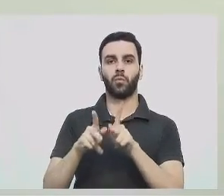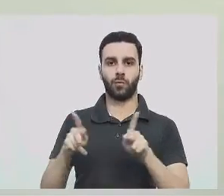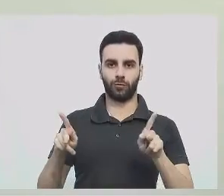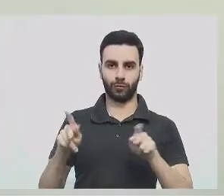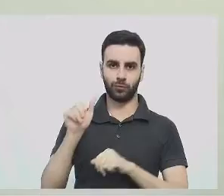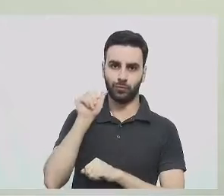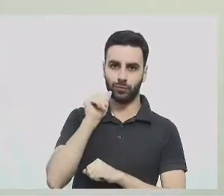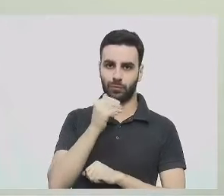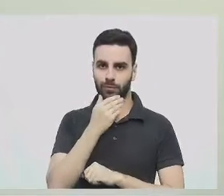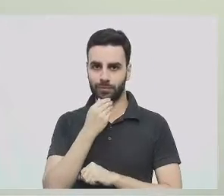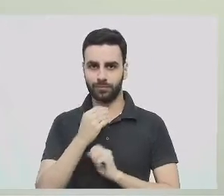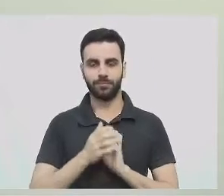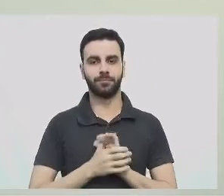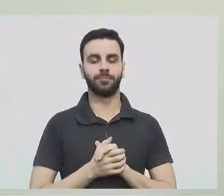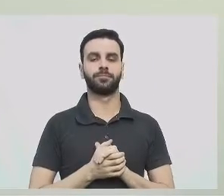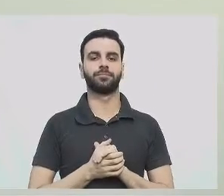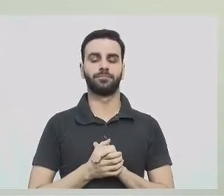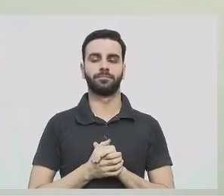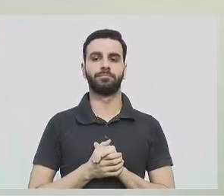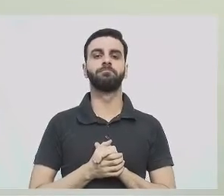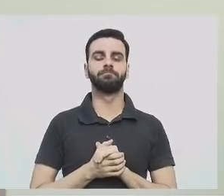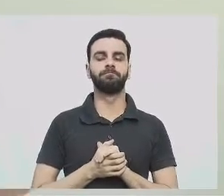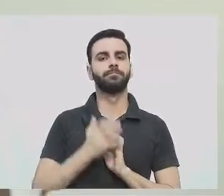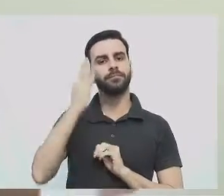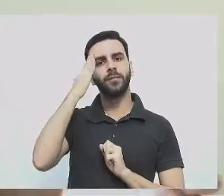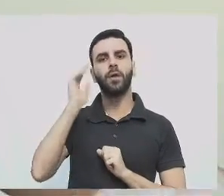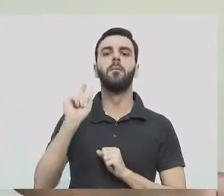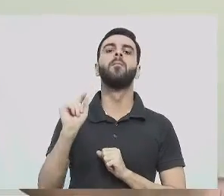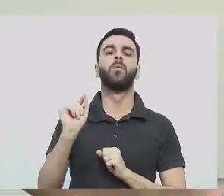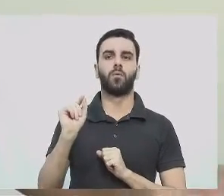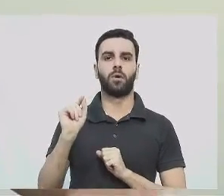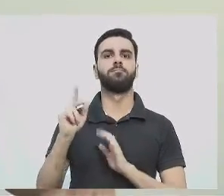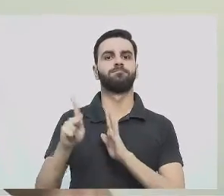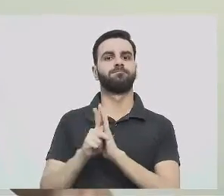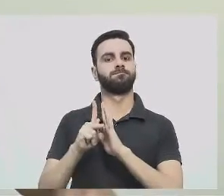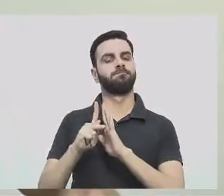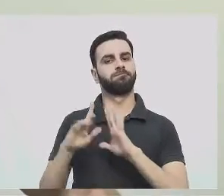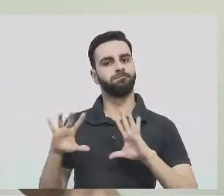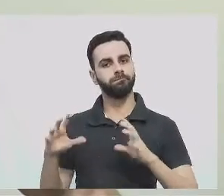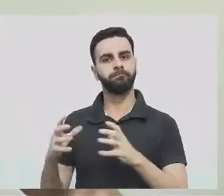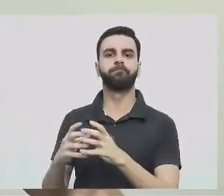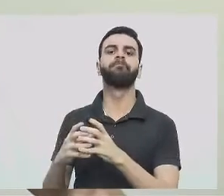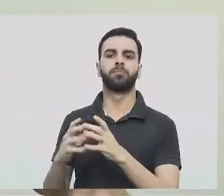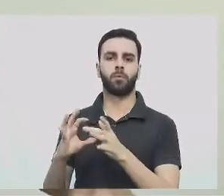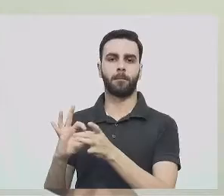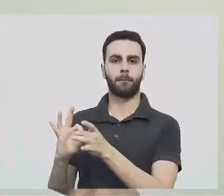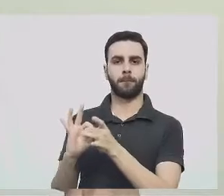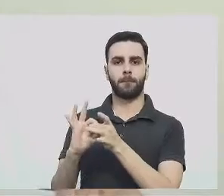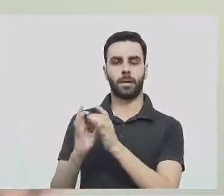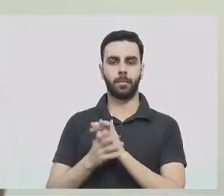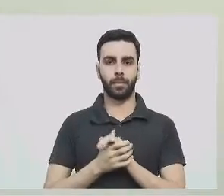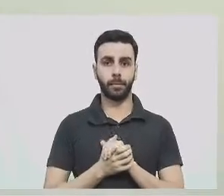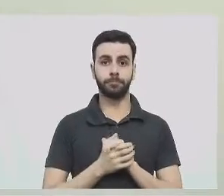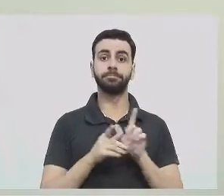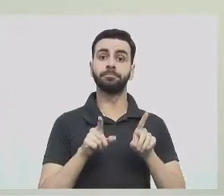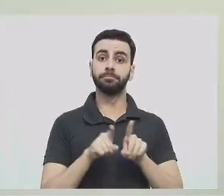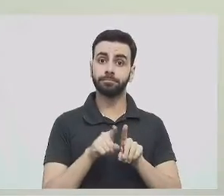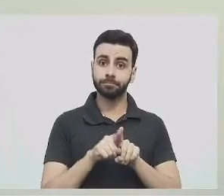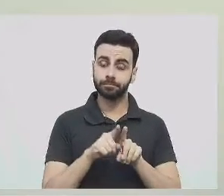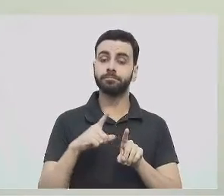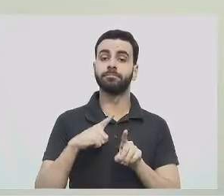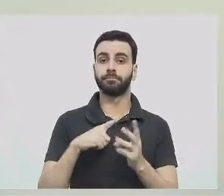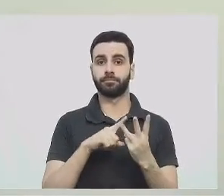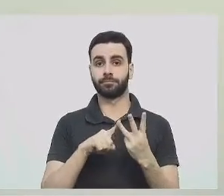e professoras da instituição, entendendo a força da equipe Uni Viçosa. E também, enquanto